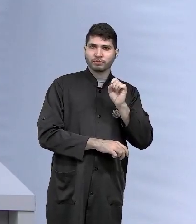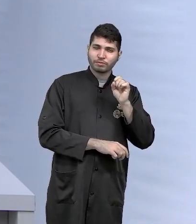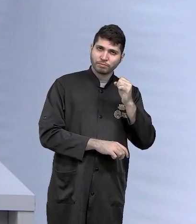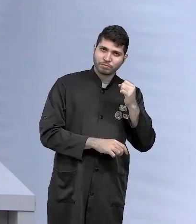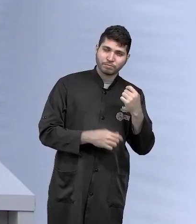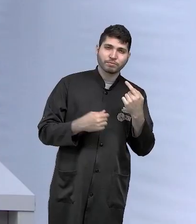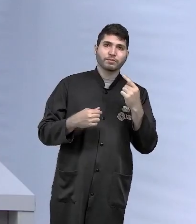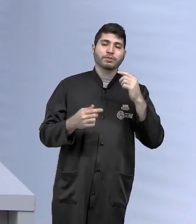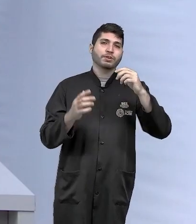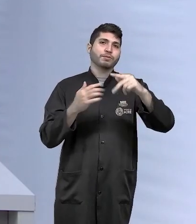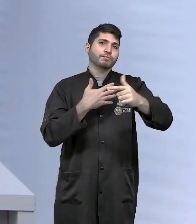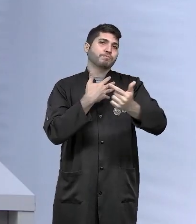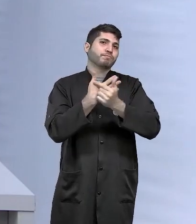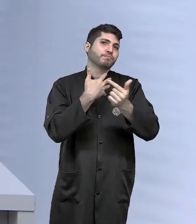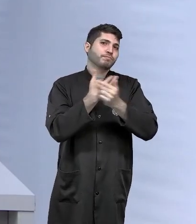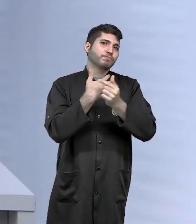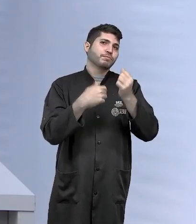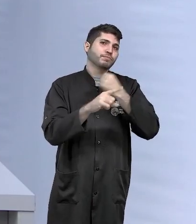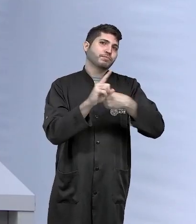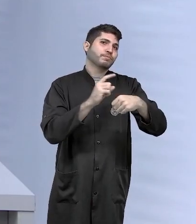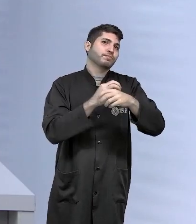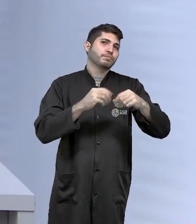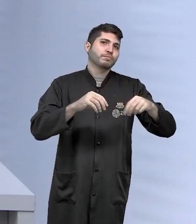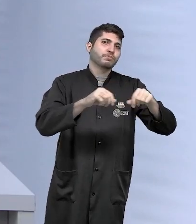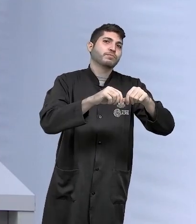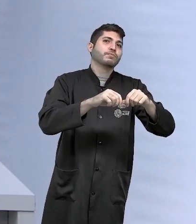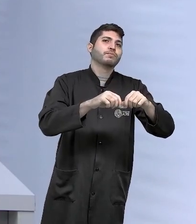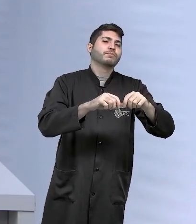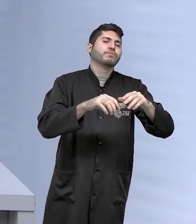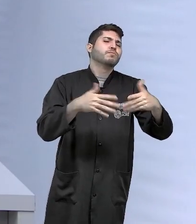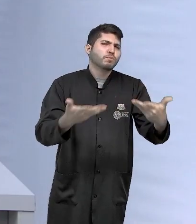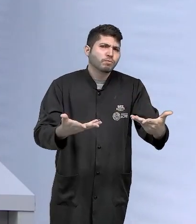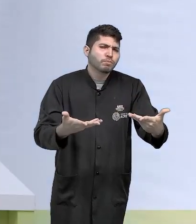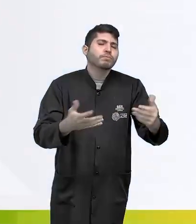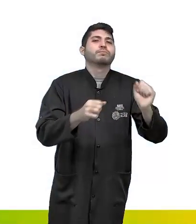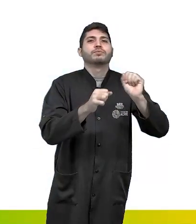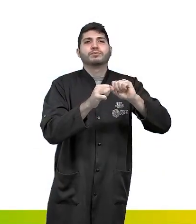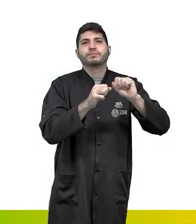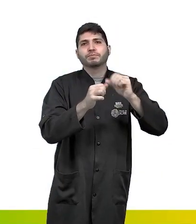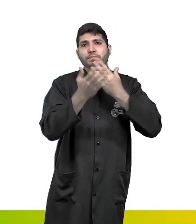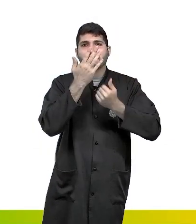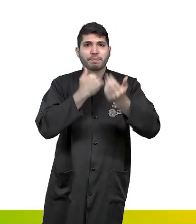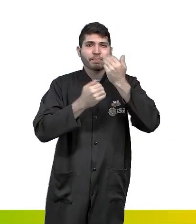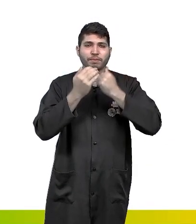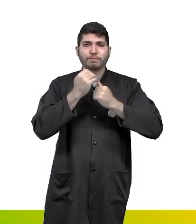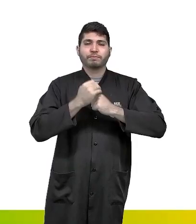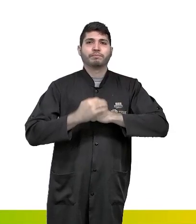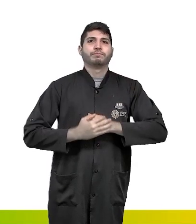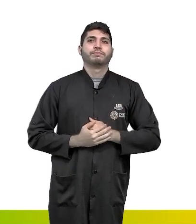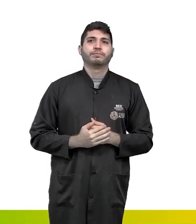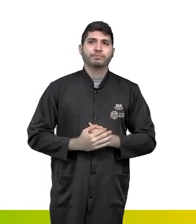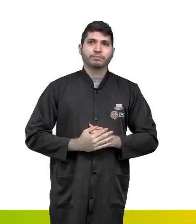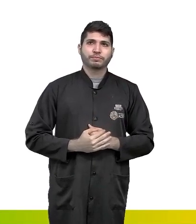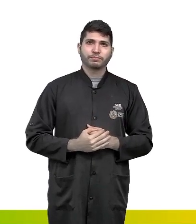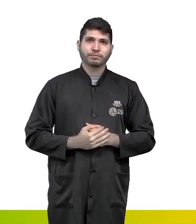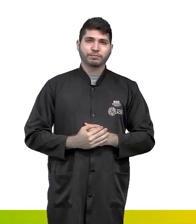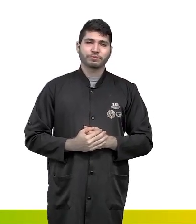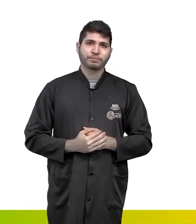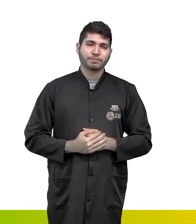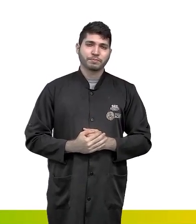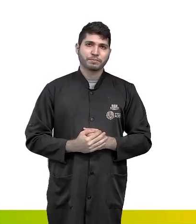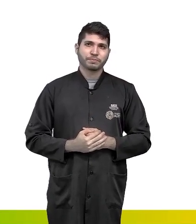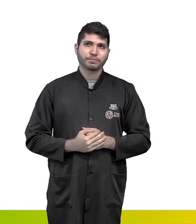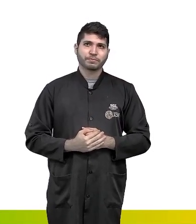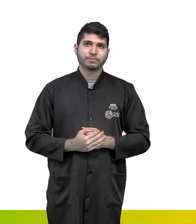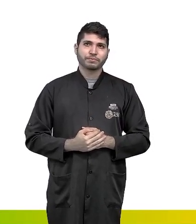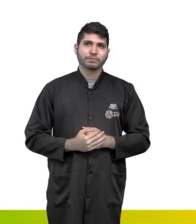Qual é a função social da terra? Produzir alimentos. Continuando o nosso slide. A questão da